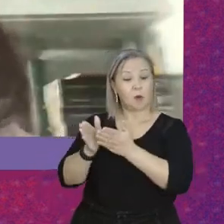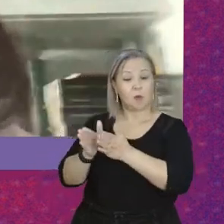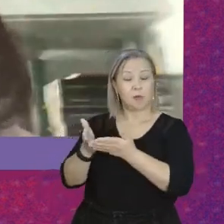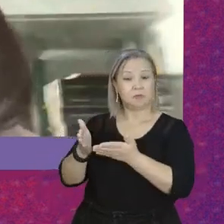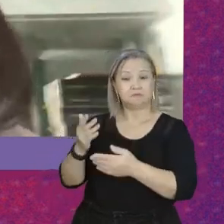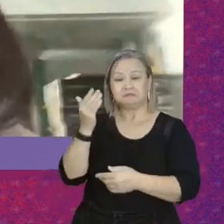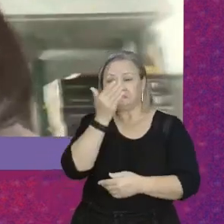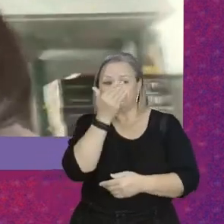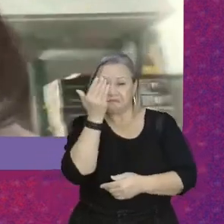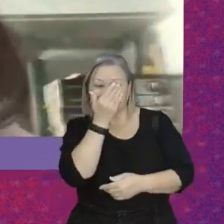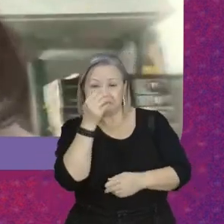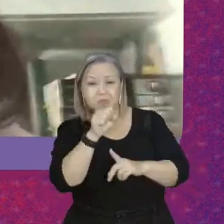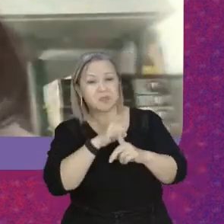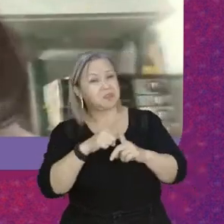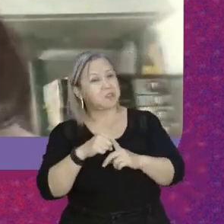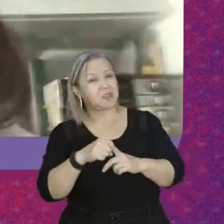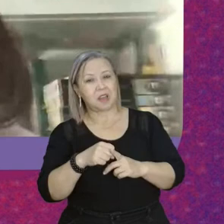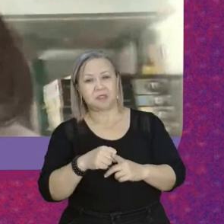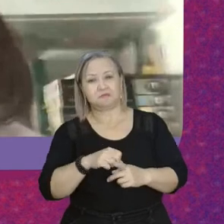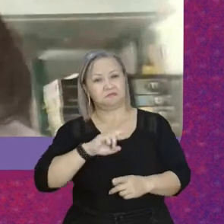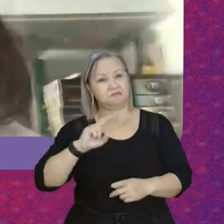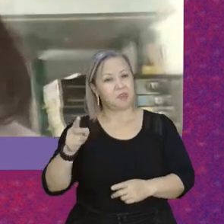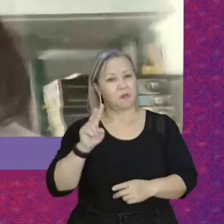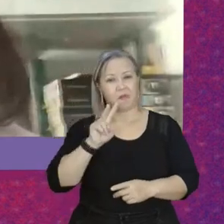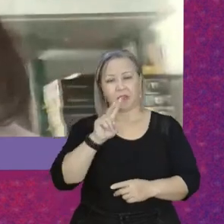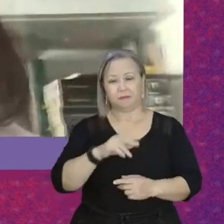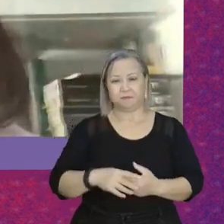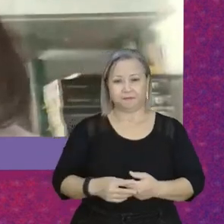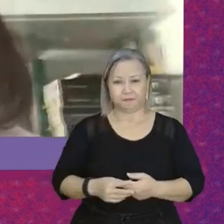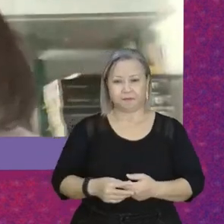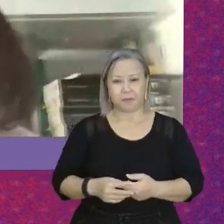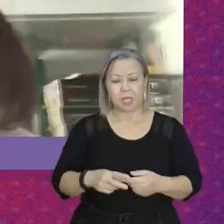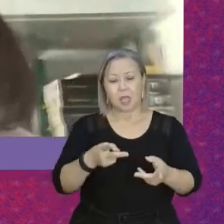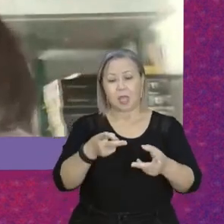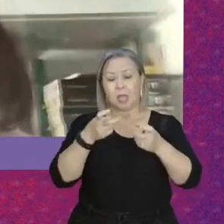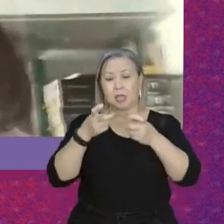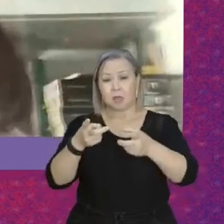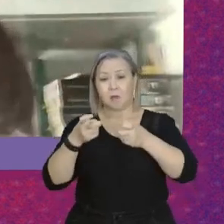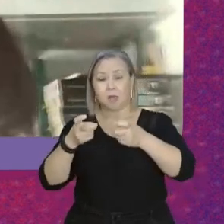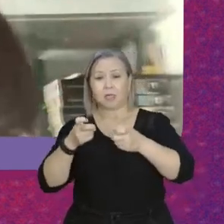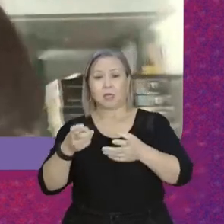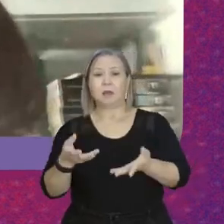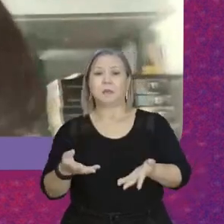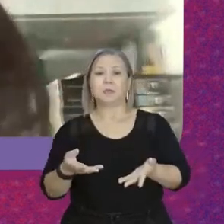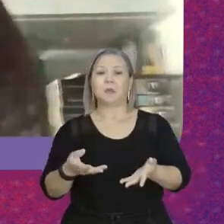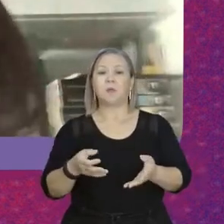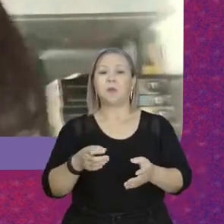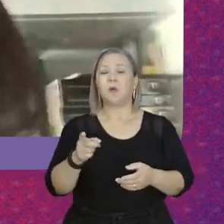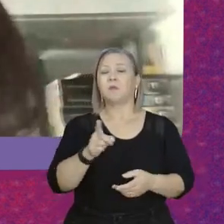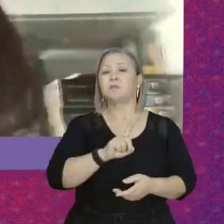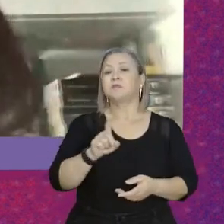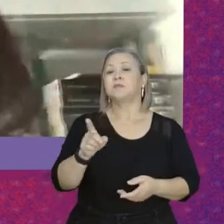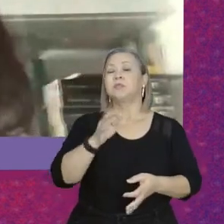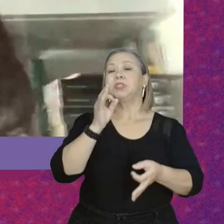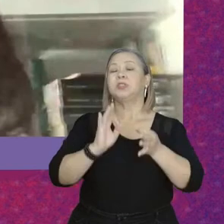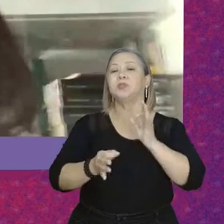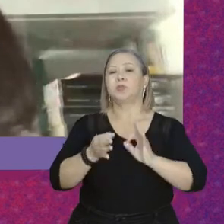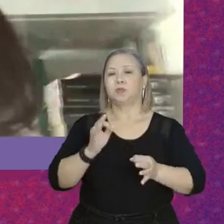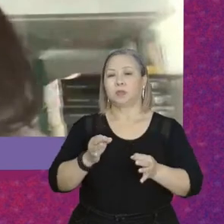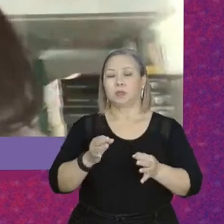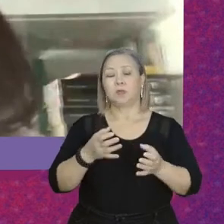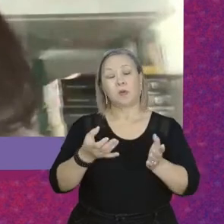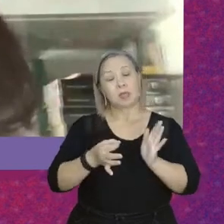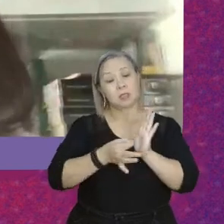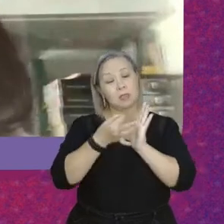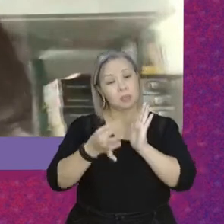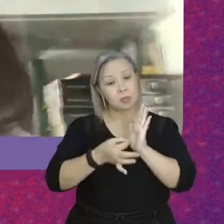da sociedade, que não a percebe como injusta muitas vezes. Então, eu gostaria que vocês comentassem isso,